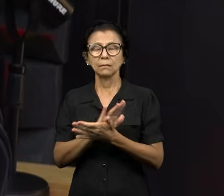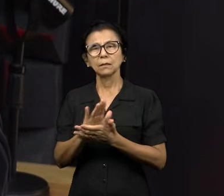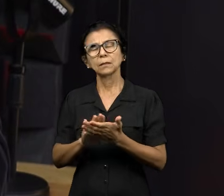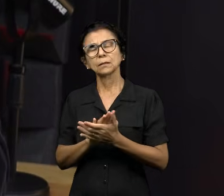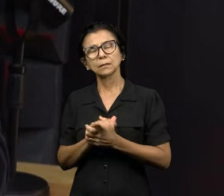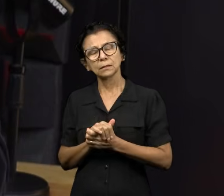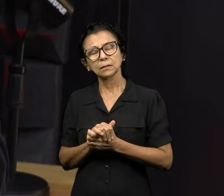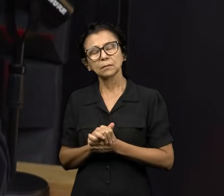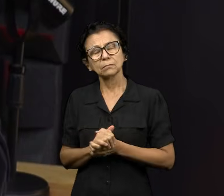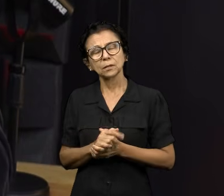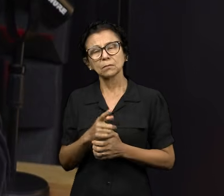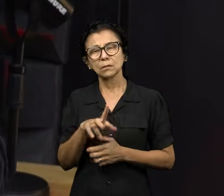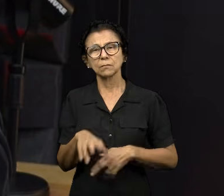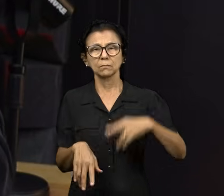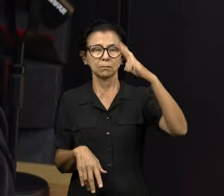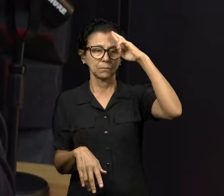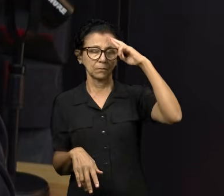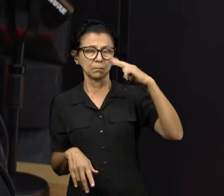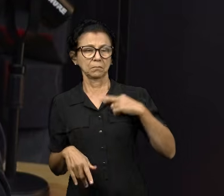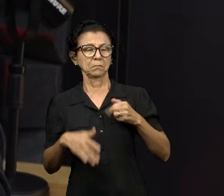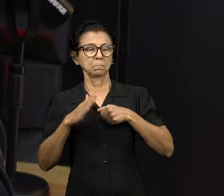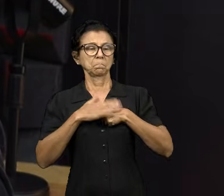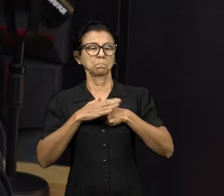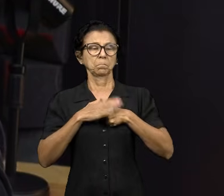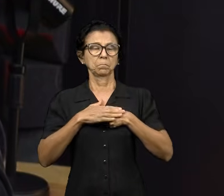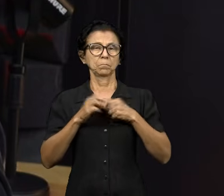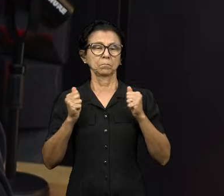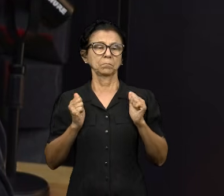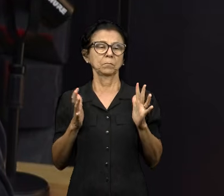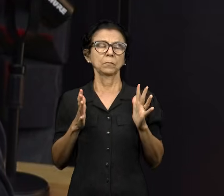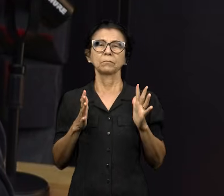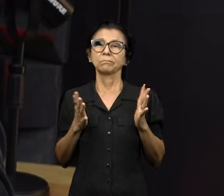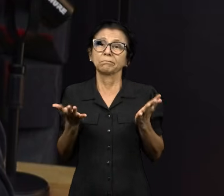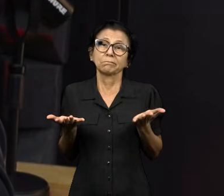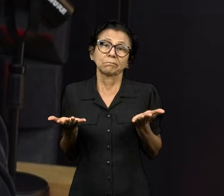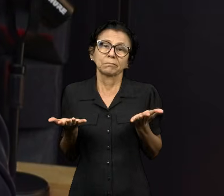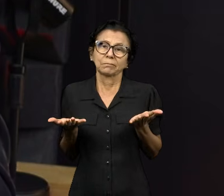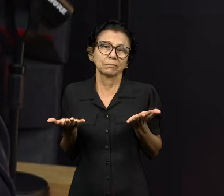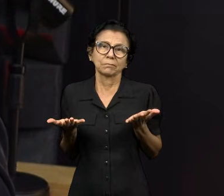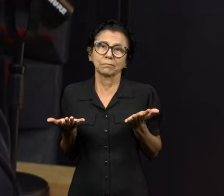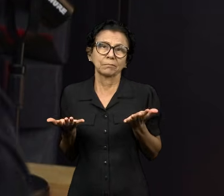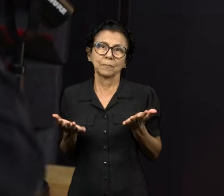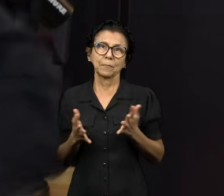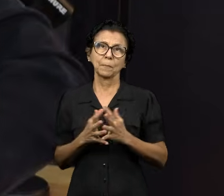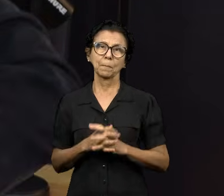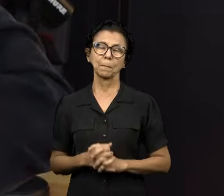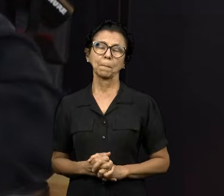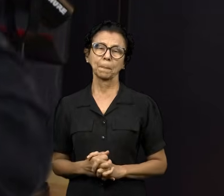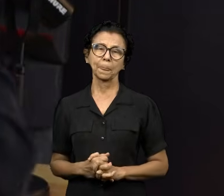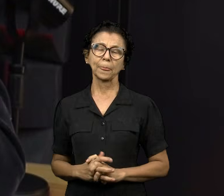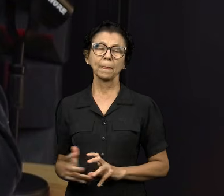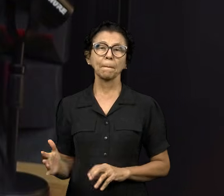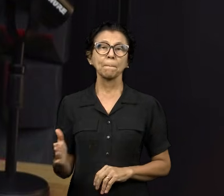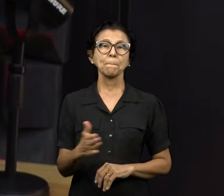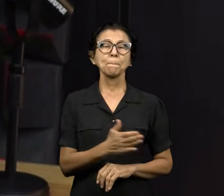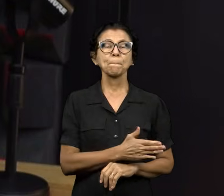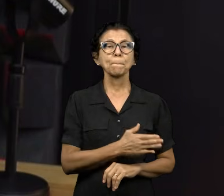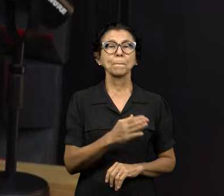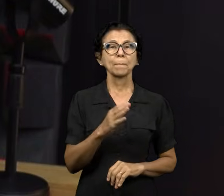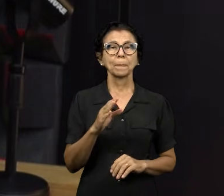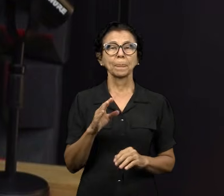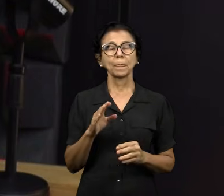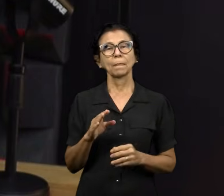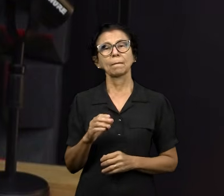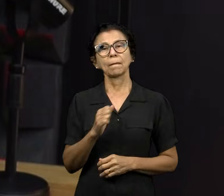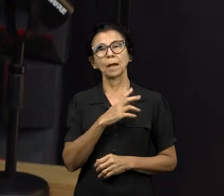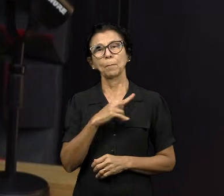dirigido pela sua razão, ele não vai fazer nada. É o que o Senhor Jesus falou a Pedro, né? Depois nós vamos até falar sobre essa... Pedro, quando